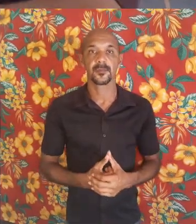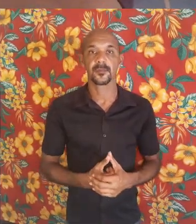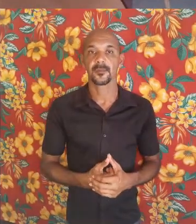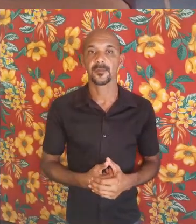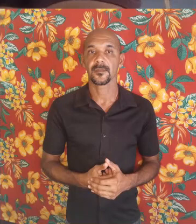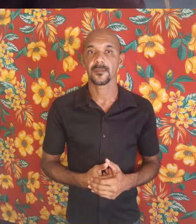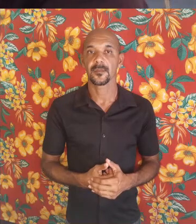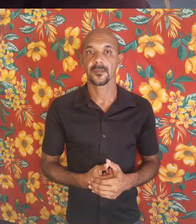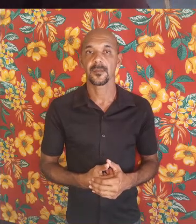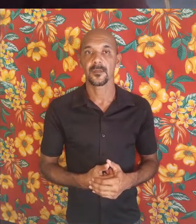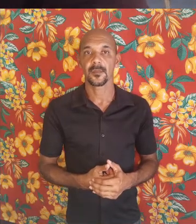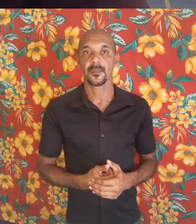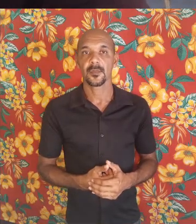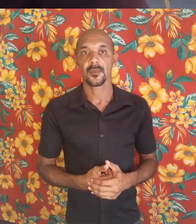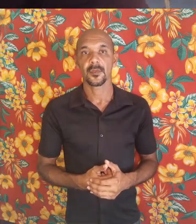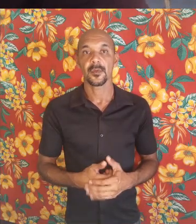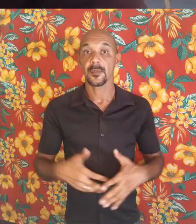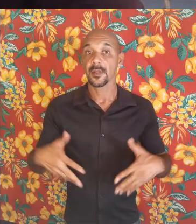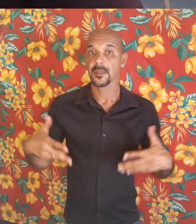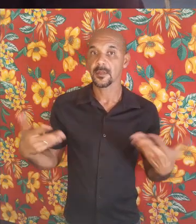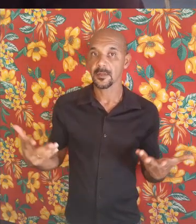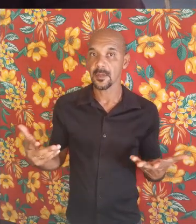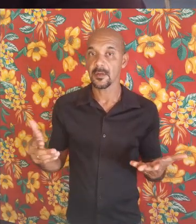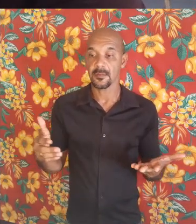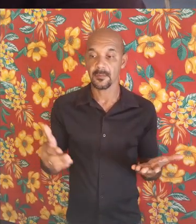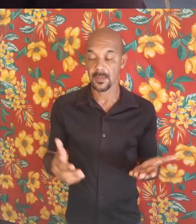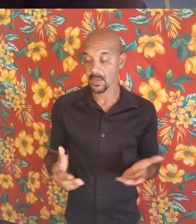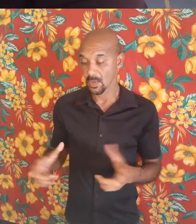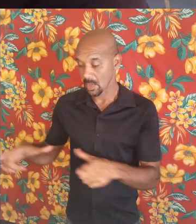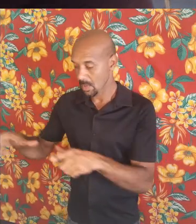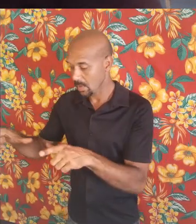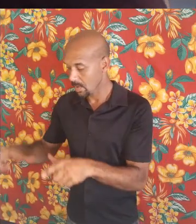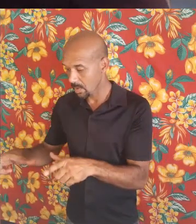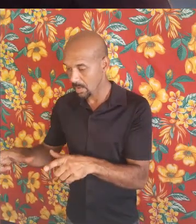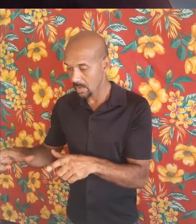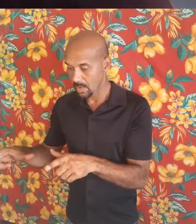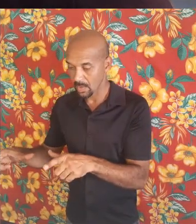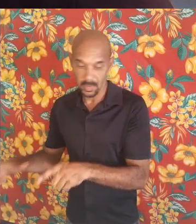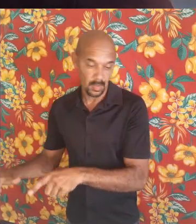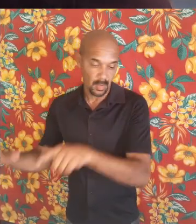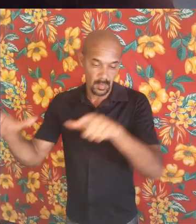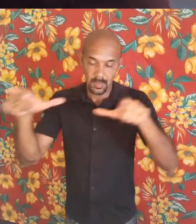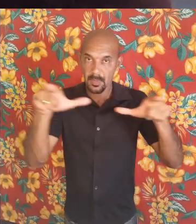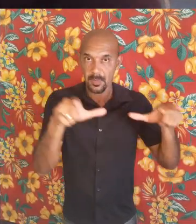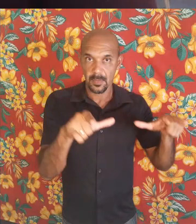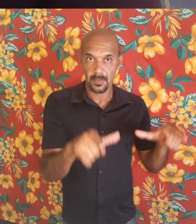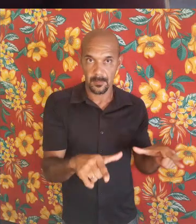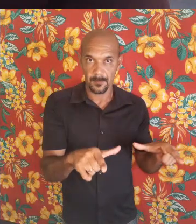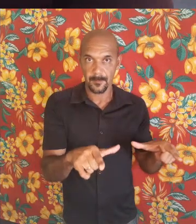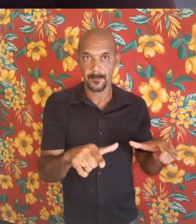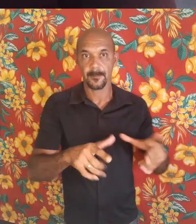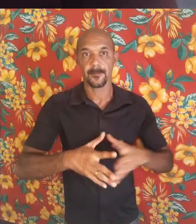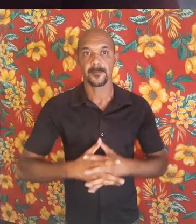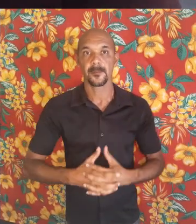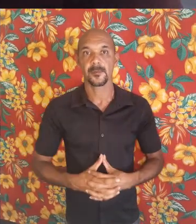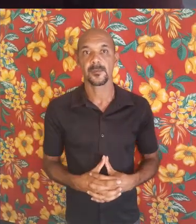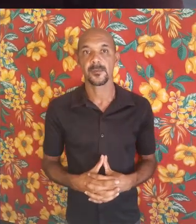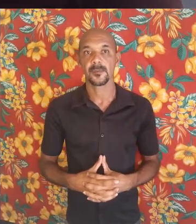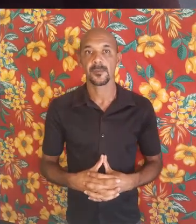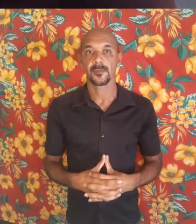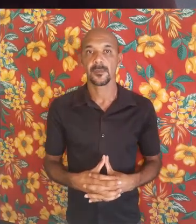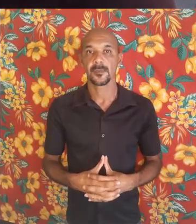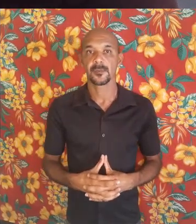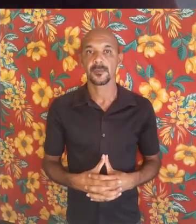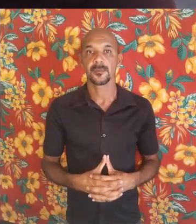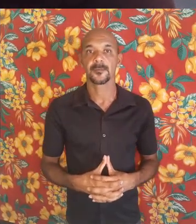para a gente transferir esse desenho para a madeira, certo?